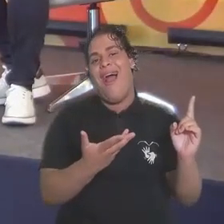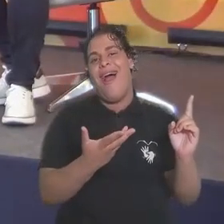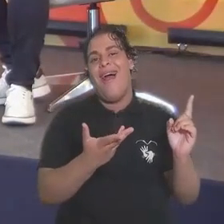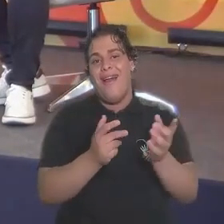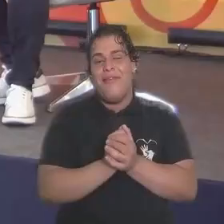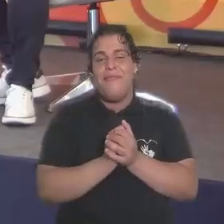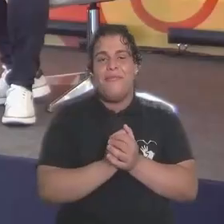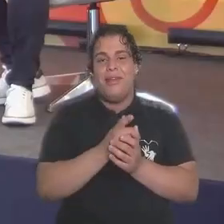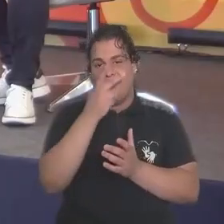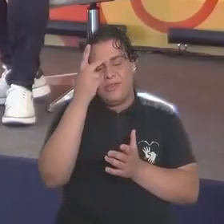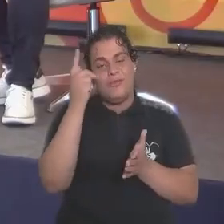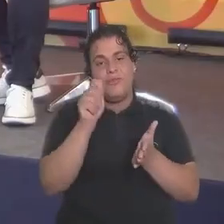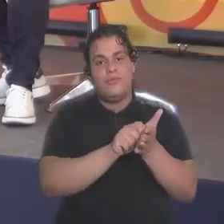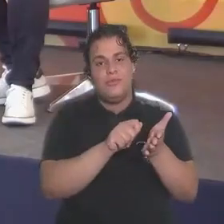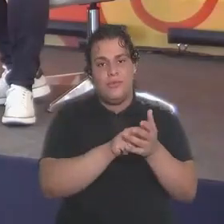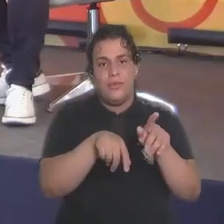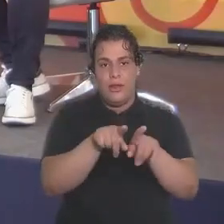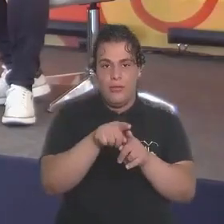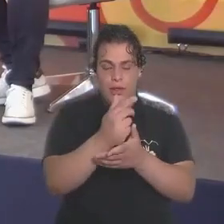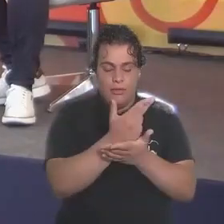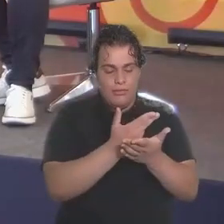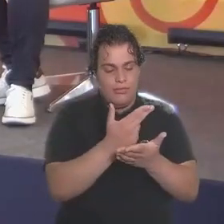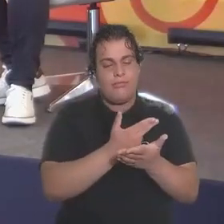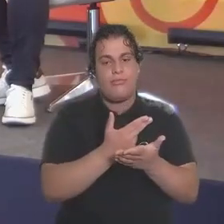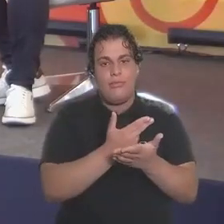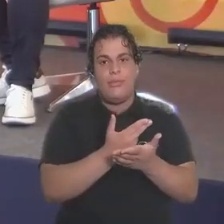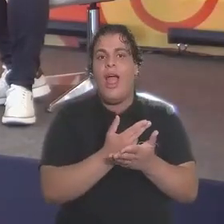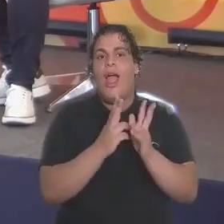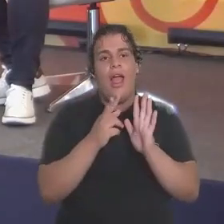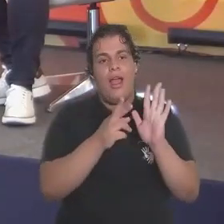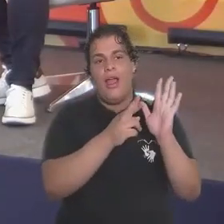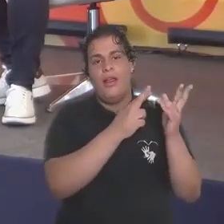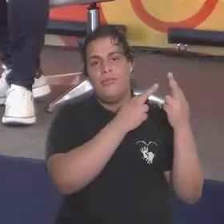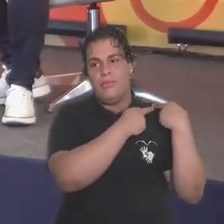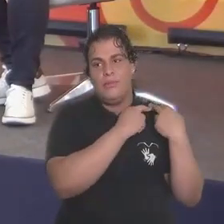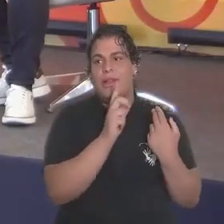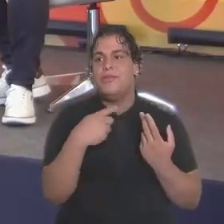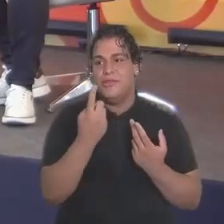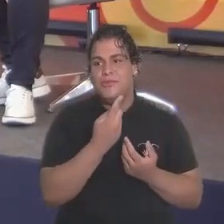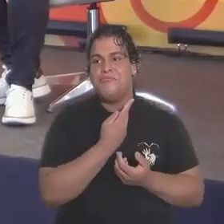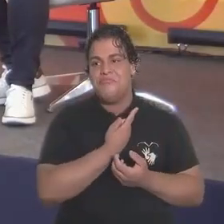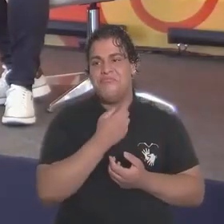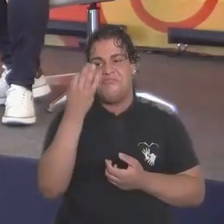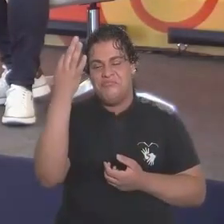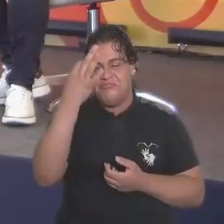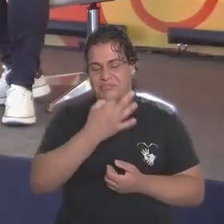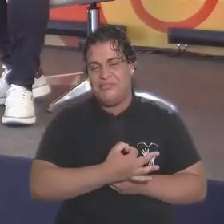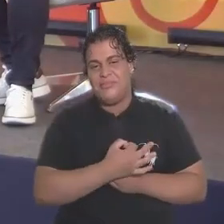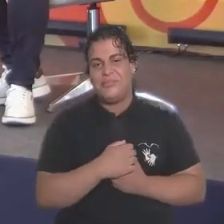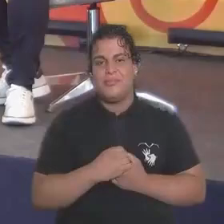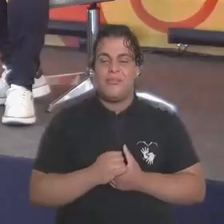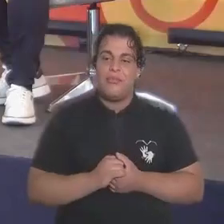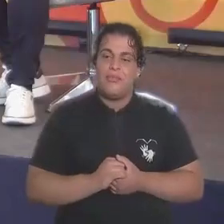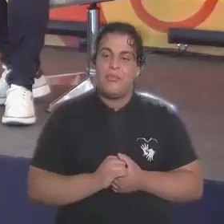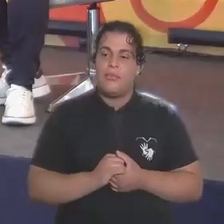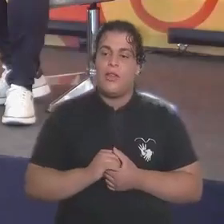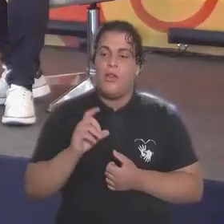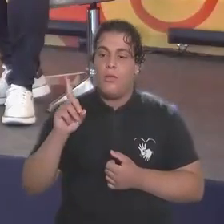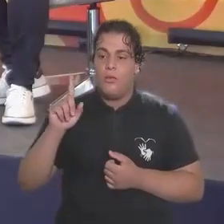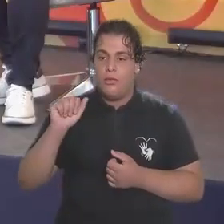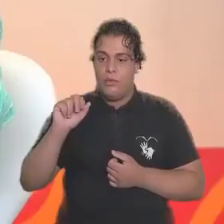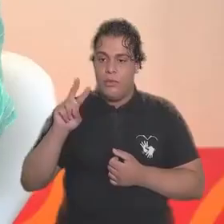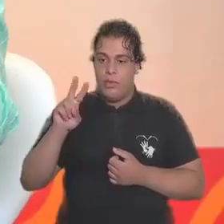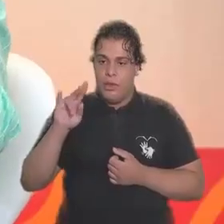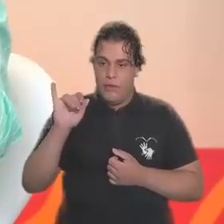para ilustrador, bom, cumprimos nosso papel, né? É por aí mesmo? Quando o Davi